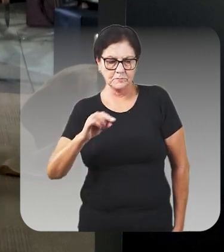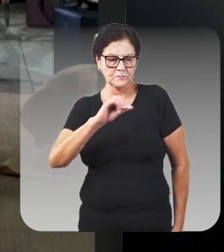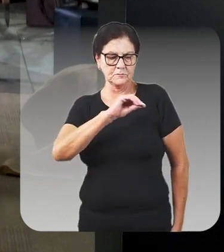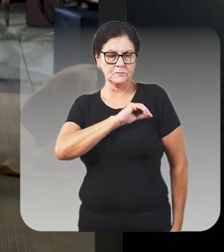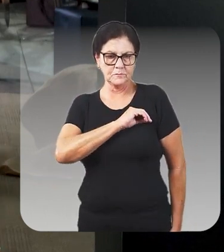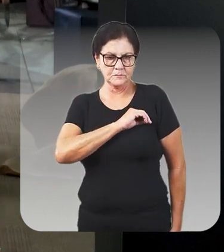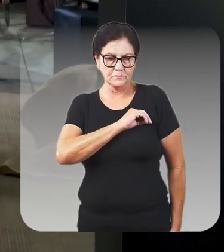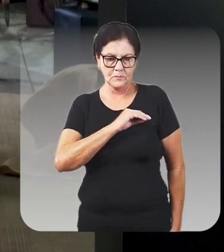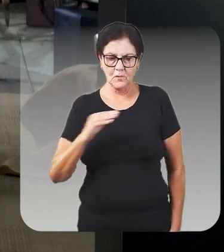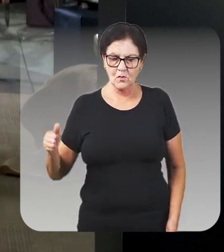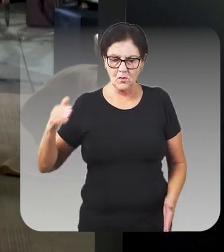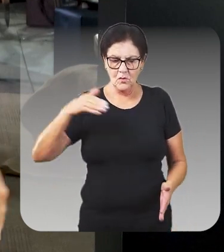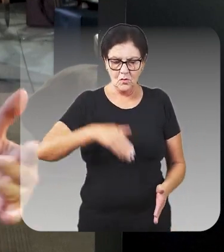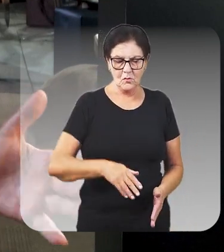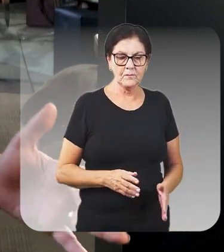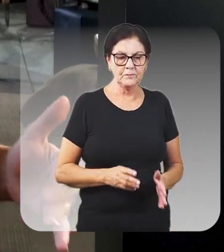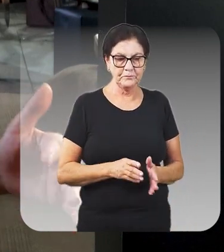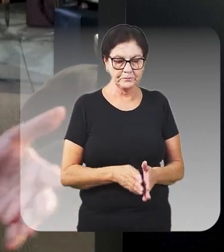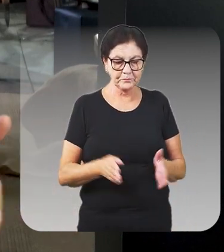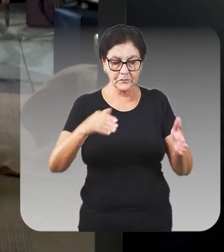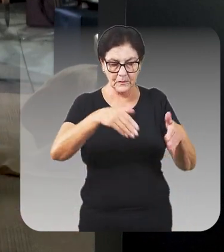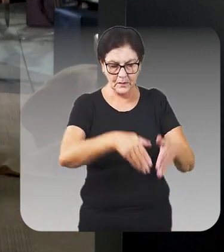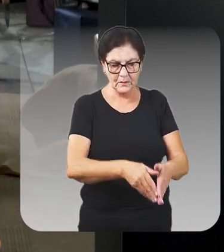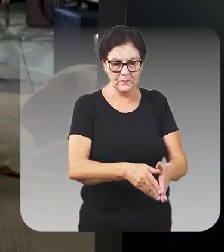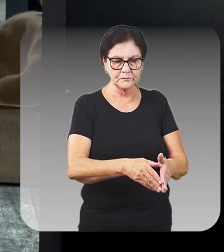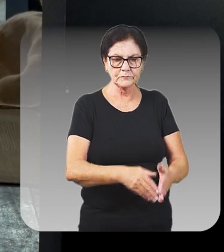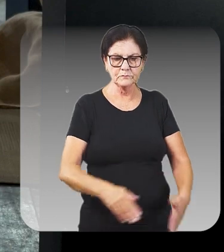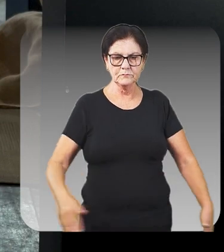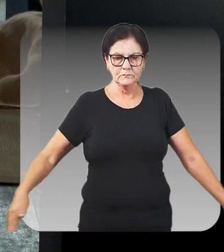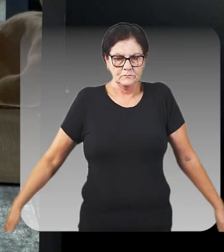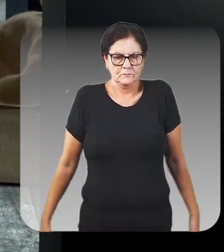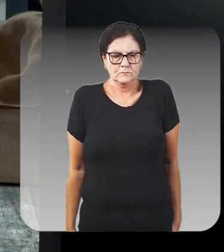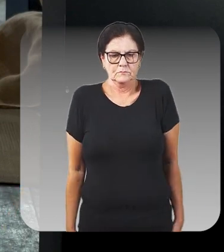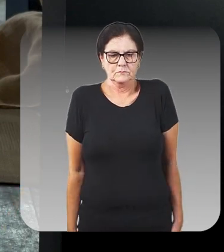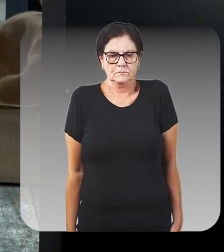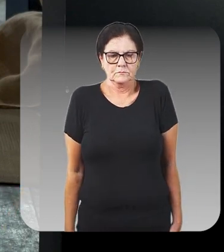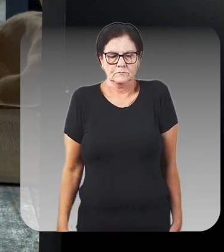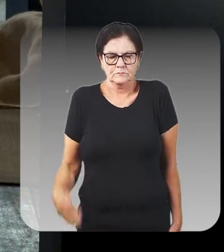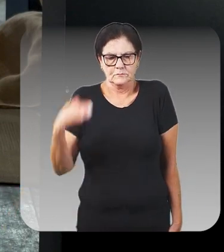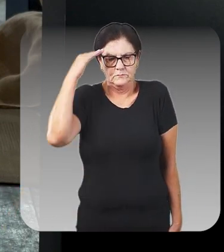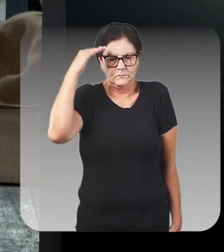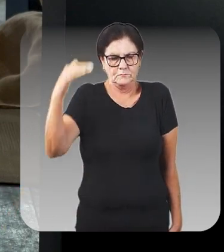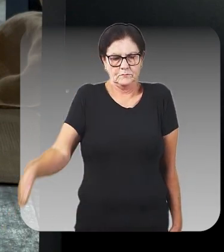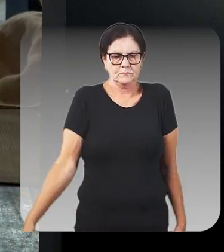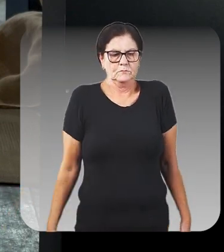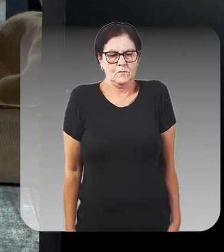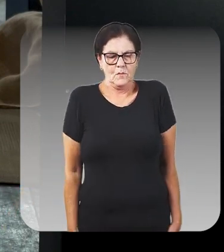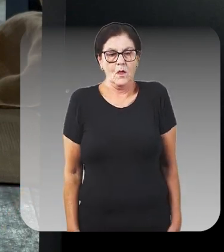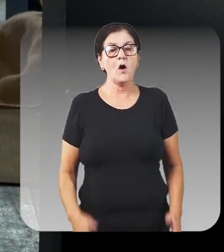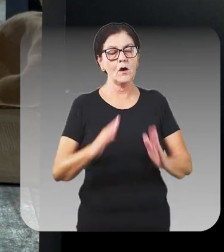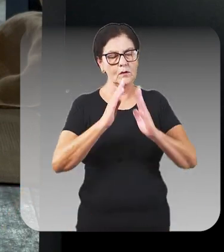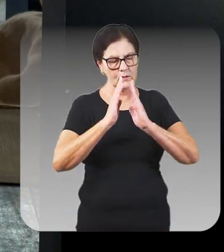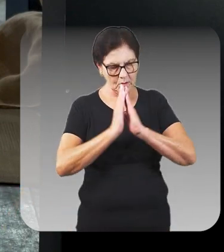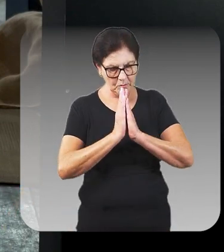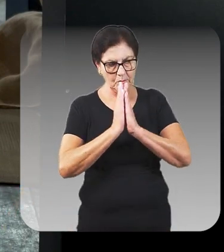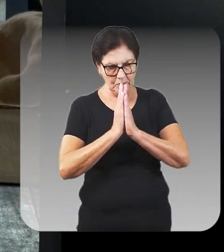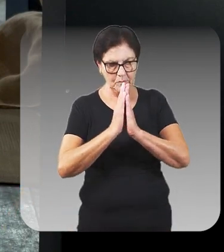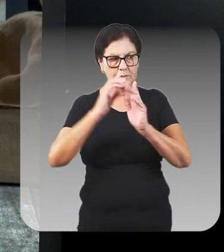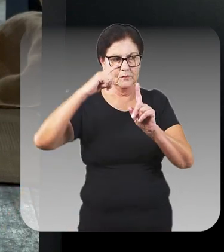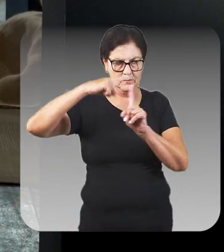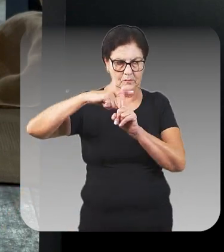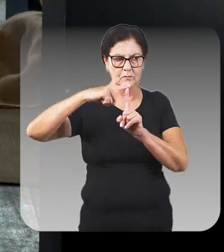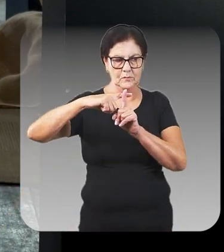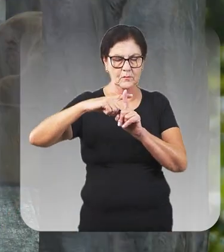aqui em Leme, foi feito um velório simbólico no tiro de guerra, uma missa também foi feita